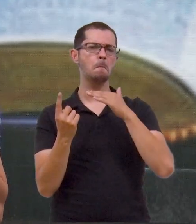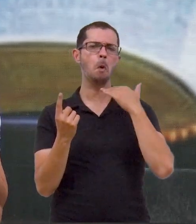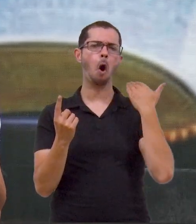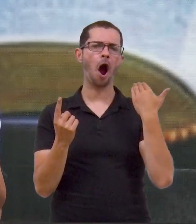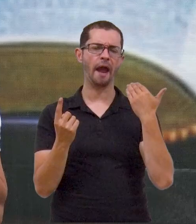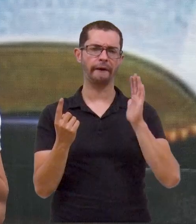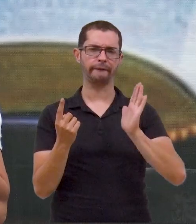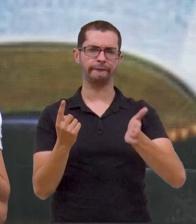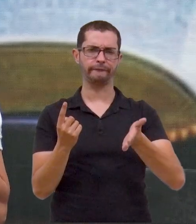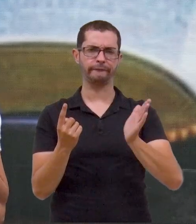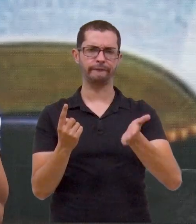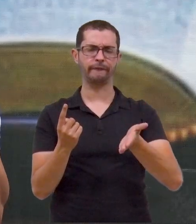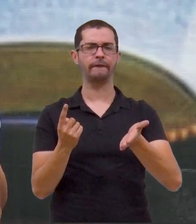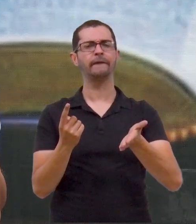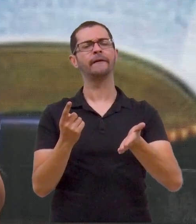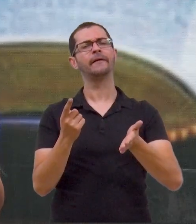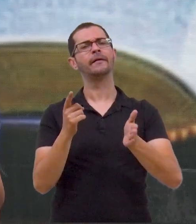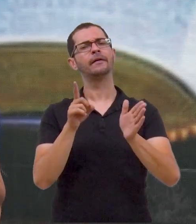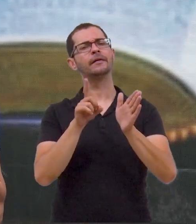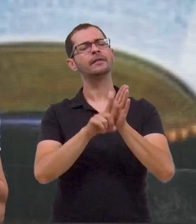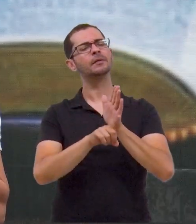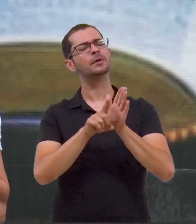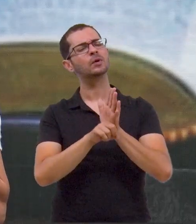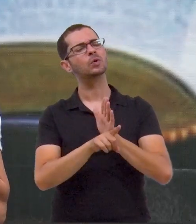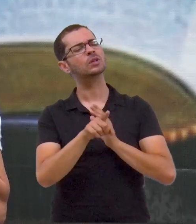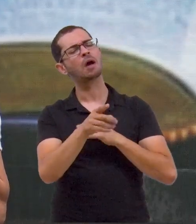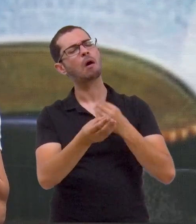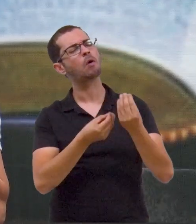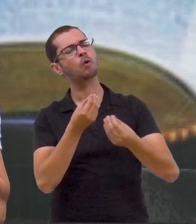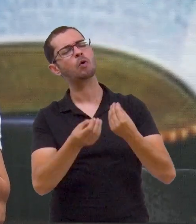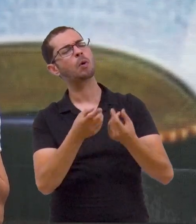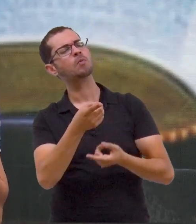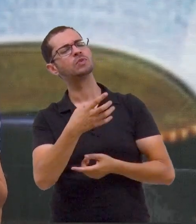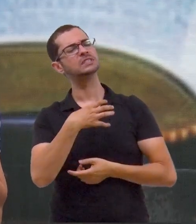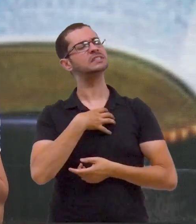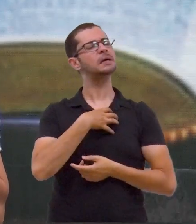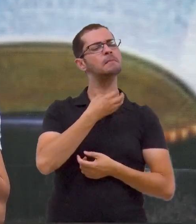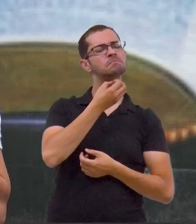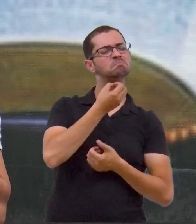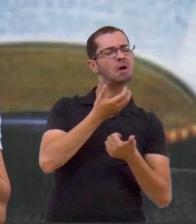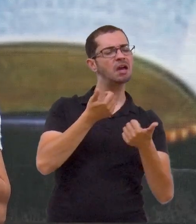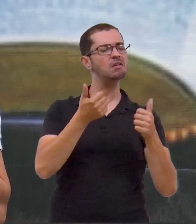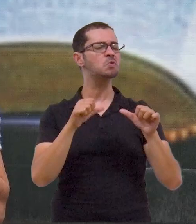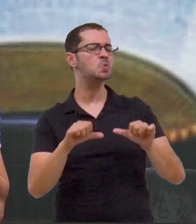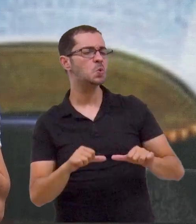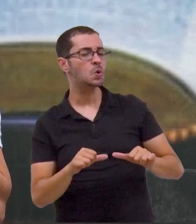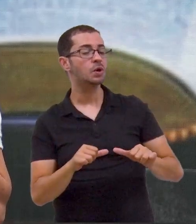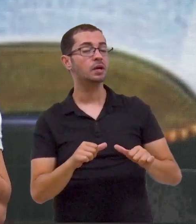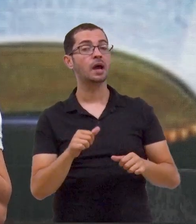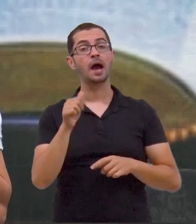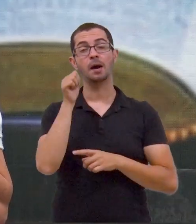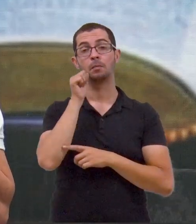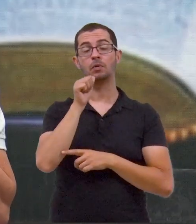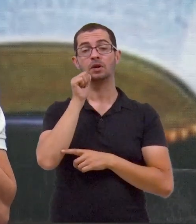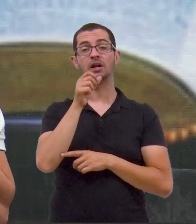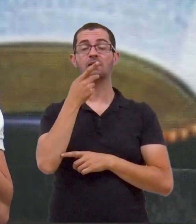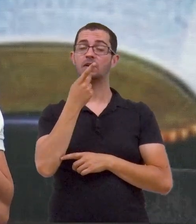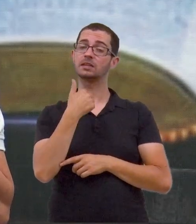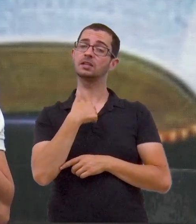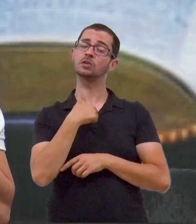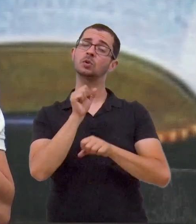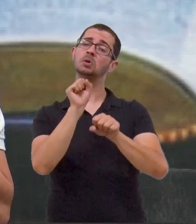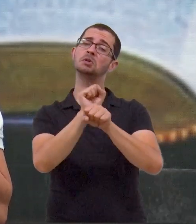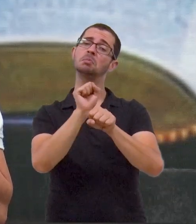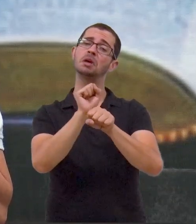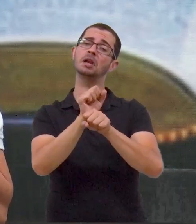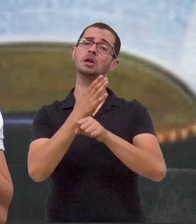E ele pergunta, Messiana, como vai a senhora? E ela disse, eu estou apenas esperando fechar os meus